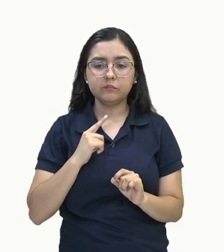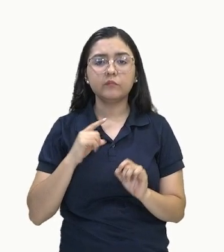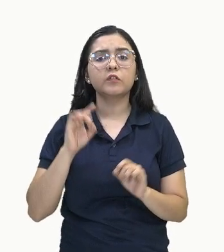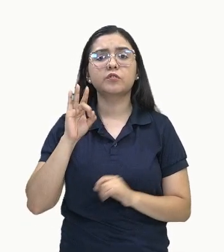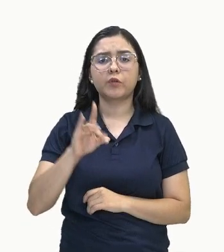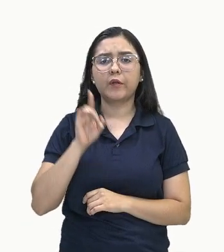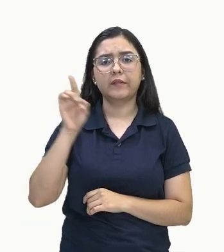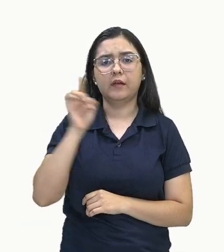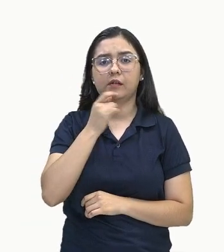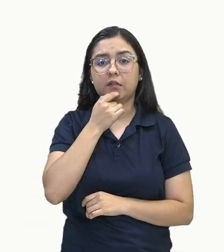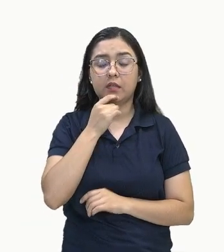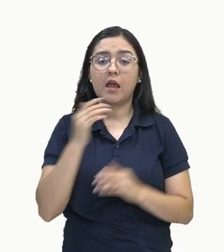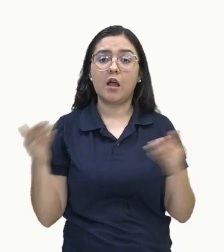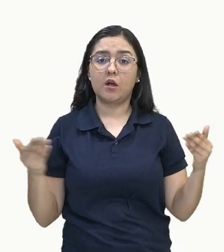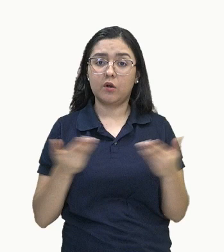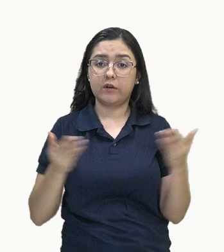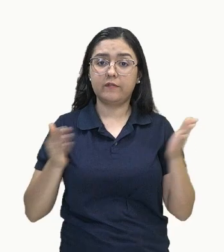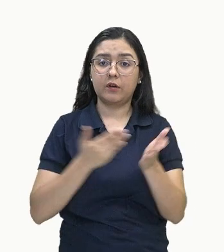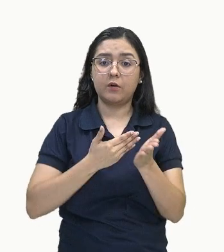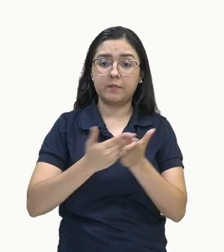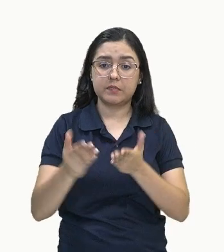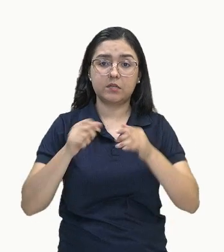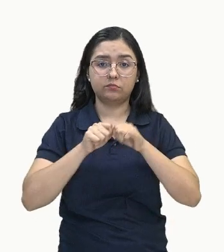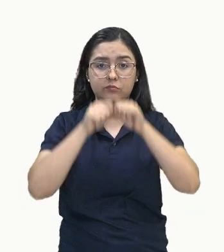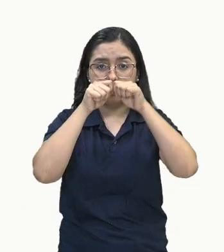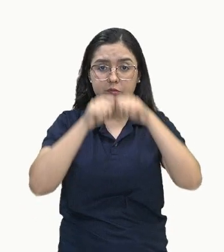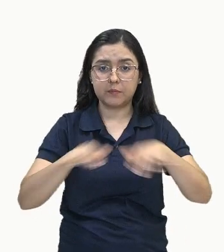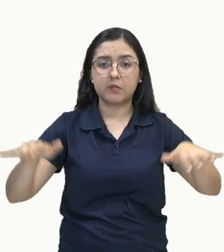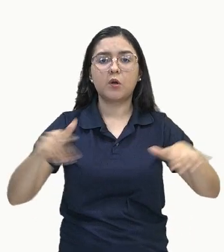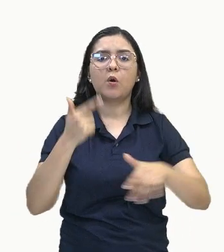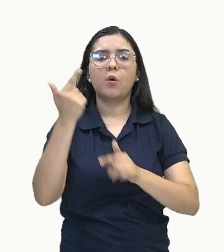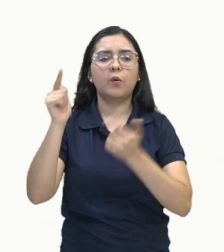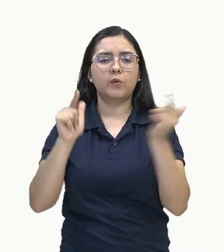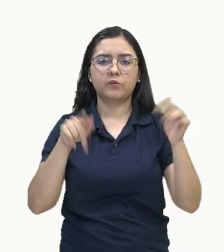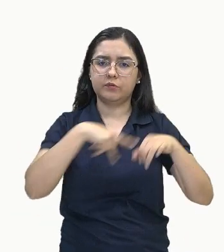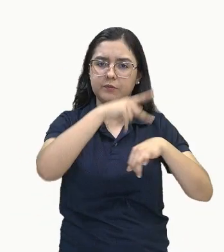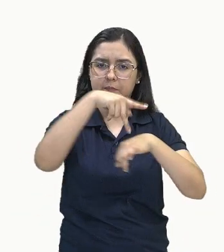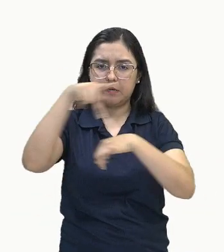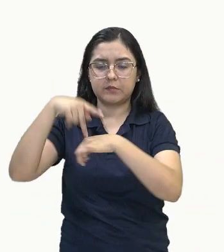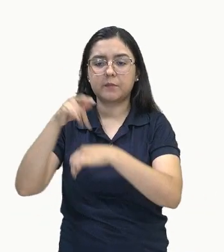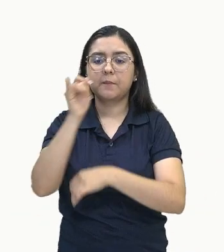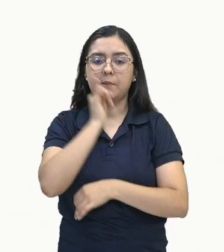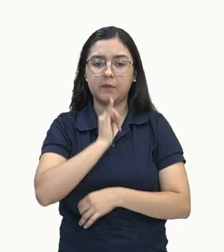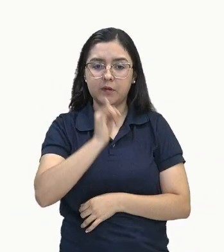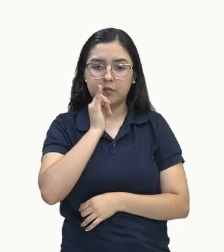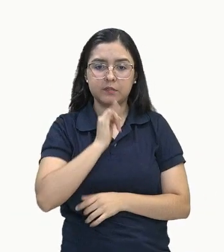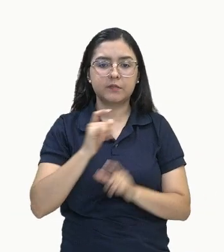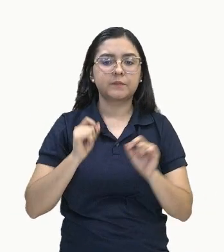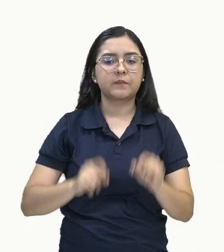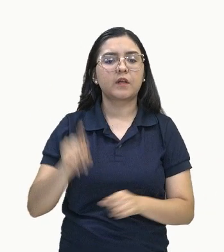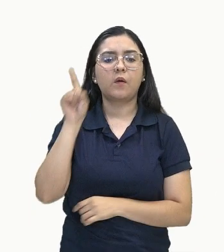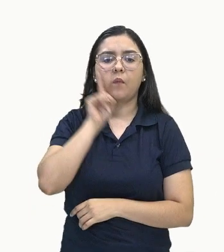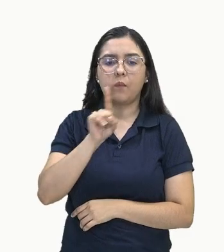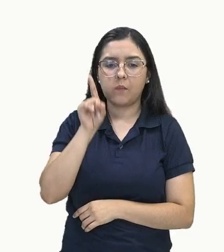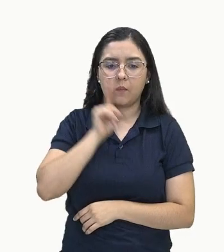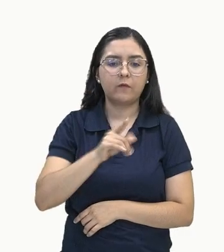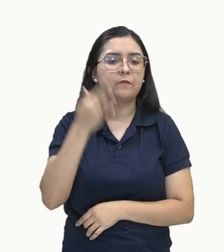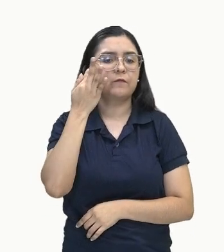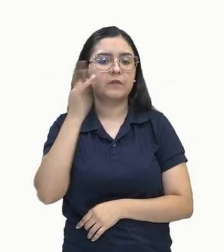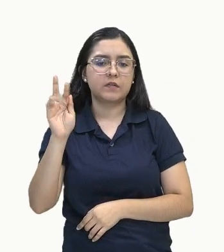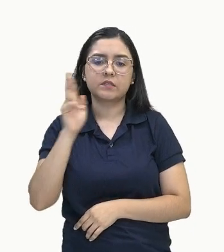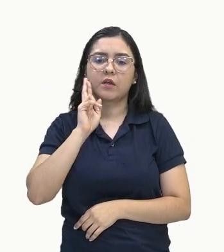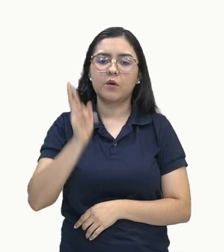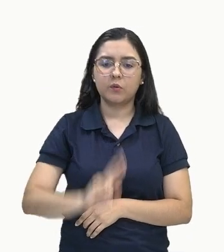na Inglaterra, vai começar a se expandir para outros países, como, por exemplo, Estados Unidos, França,